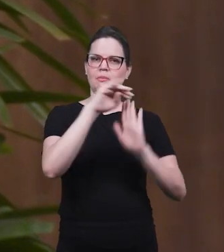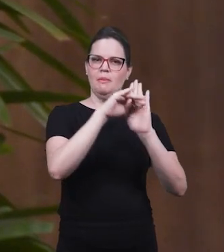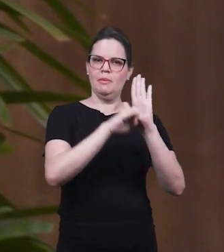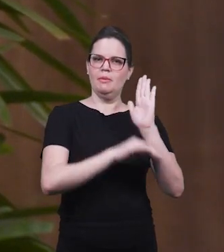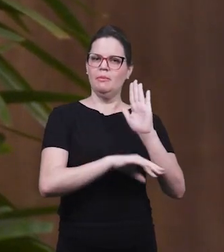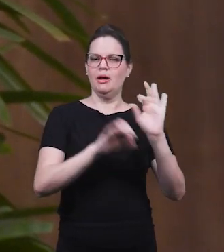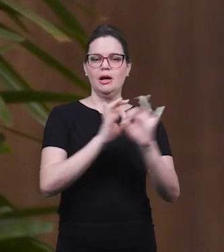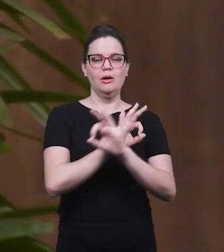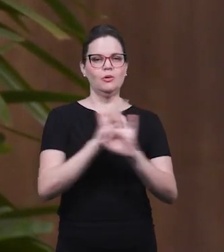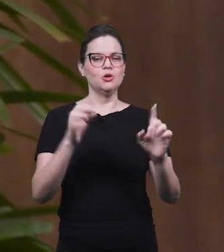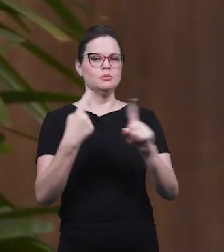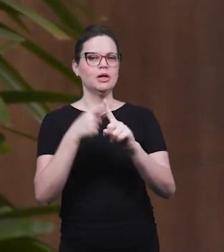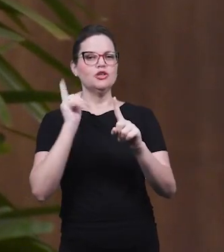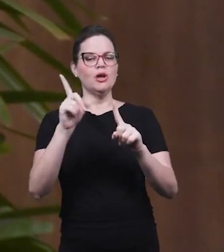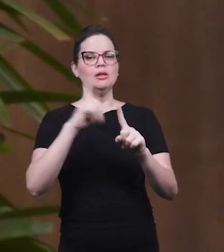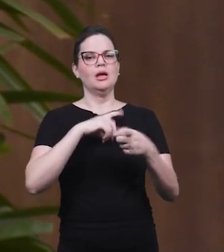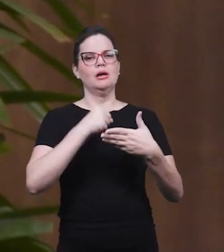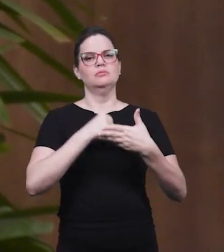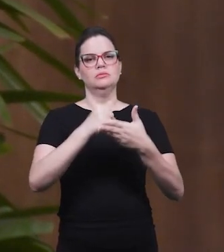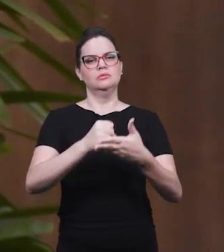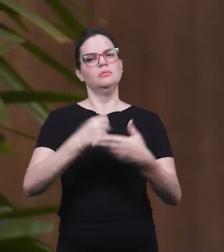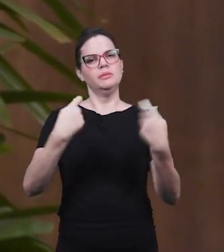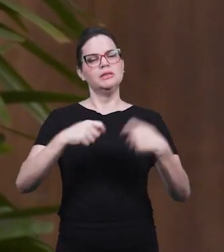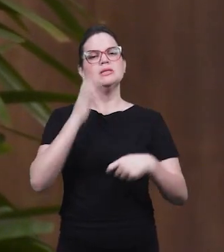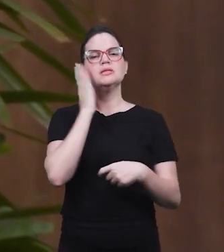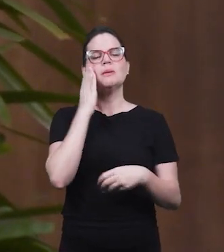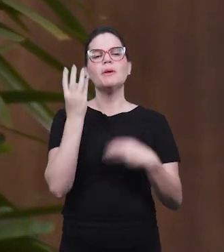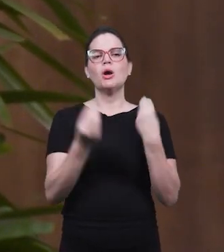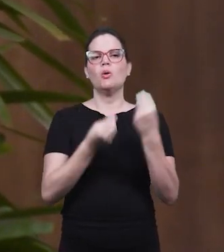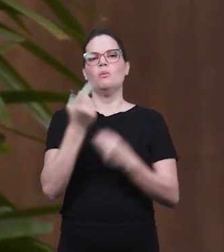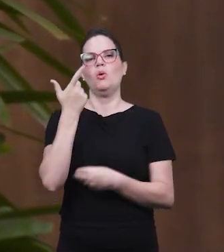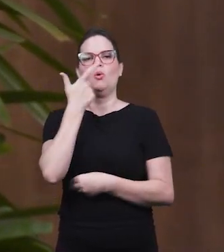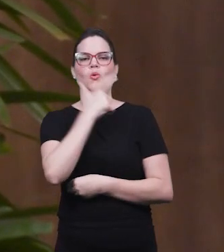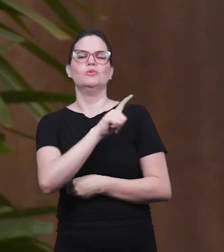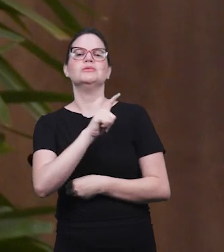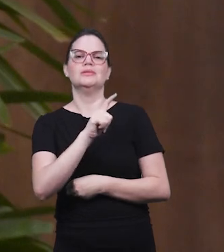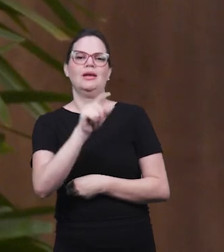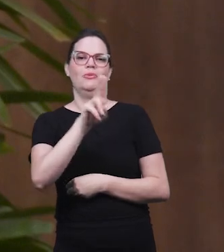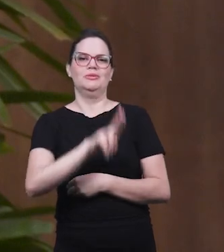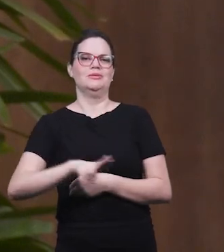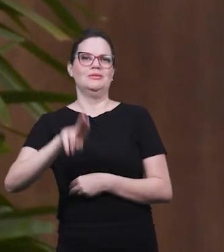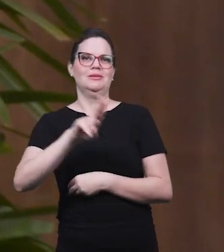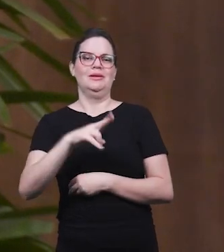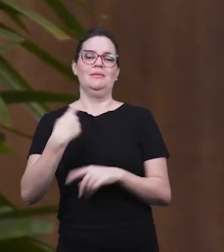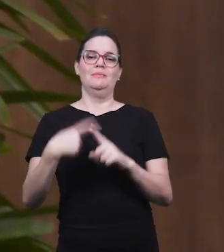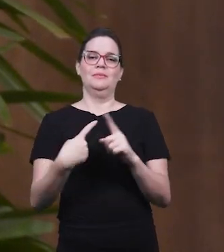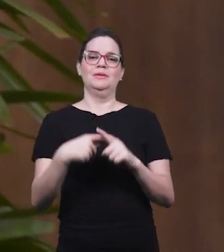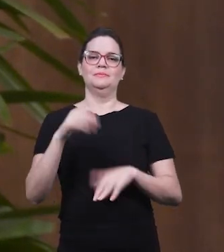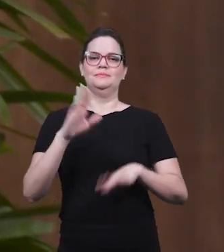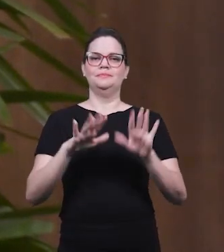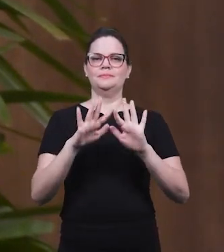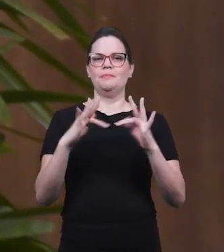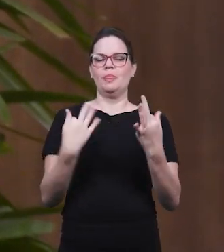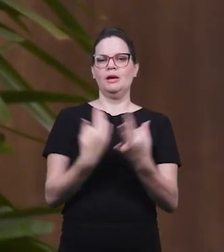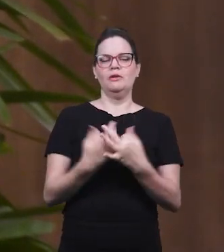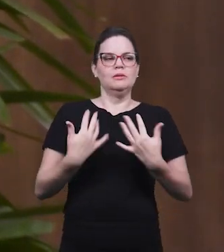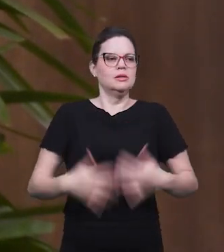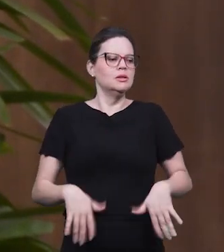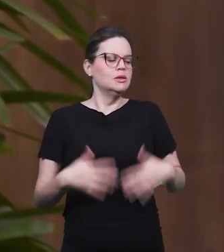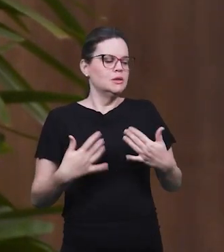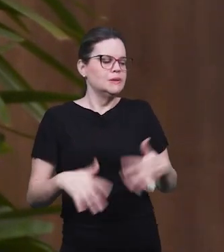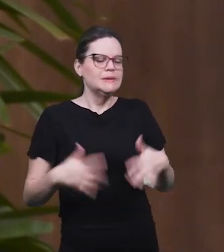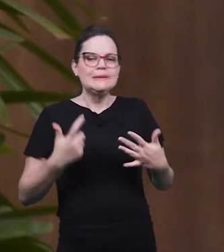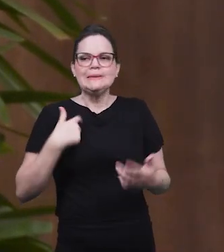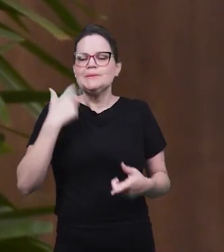existem, né? Que é necessário utilizá-los, né? Às vezes até a família fica tão envolvida ali